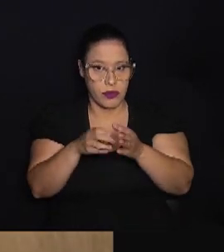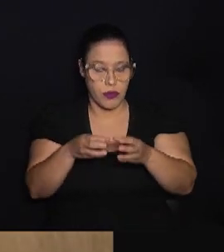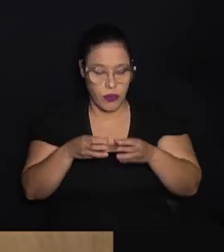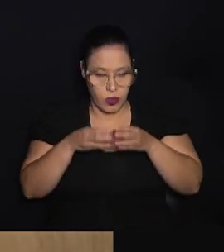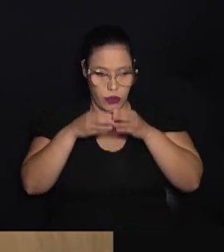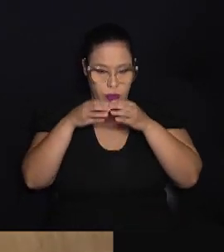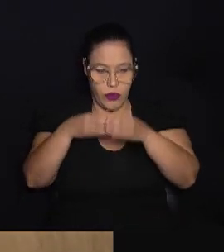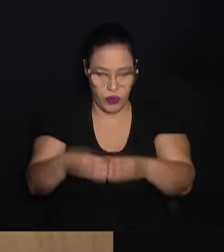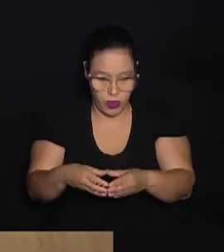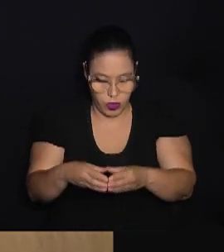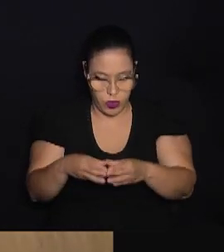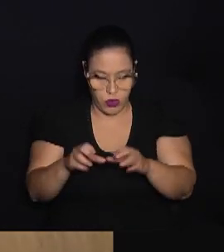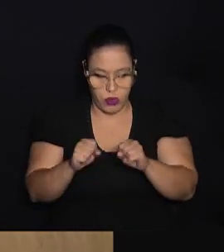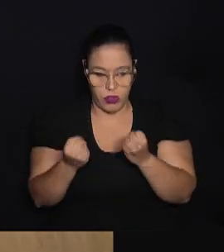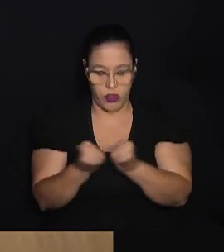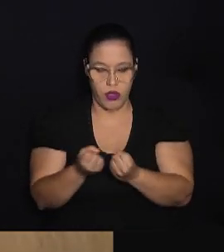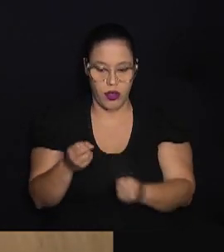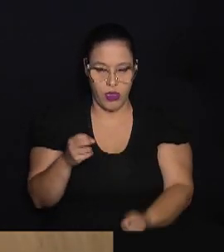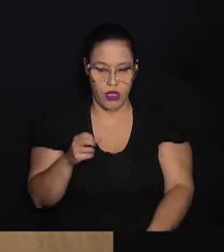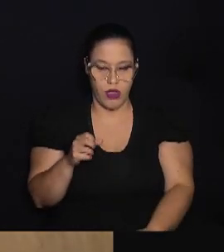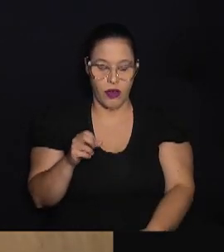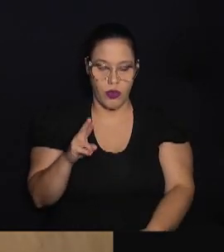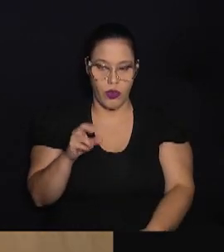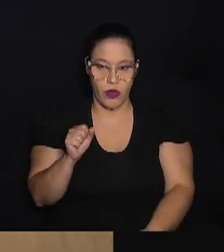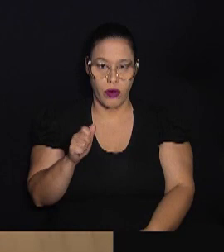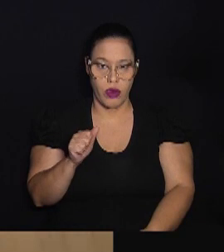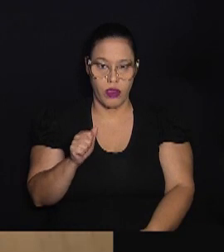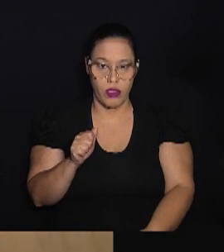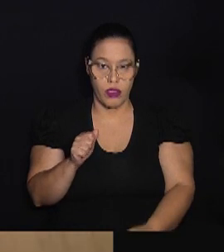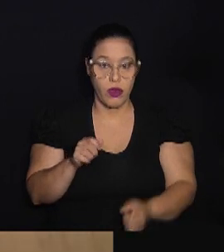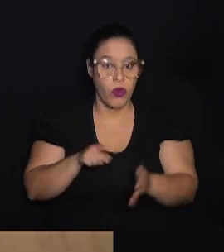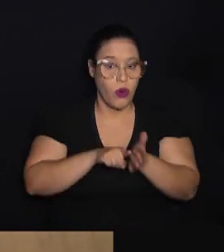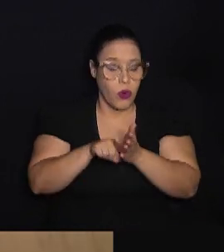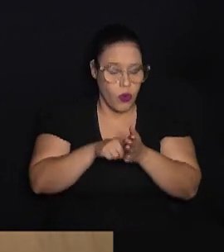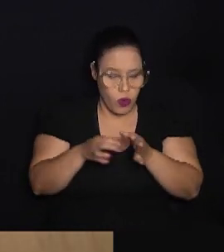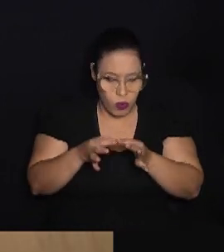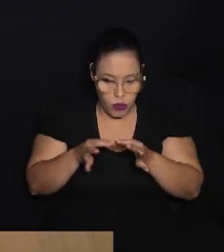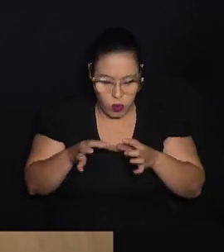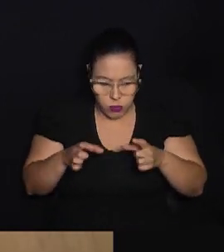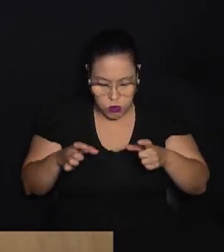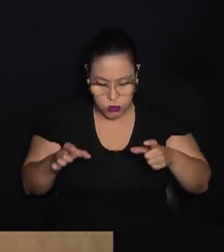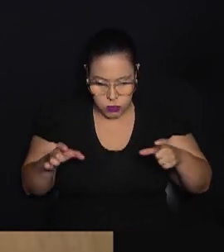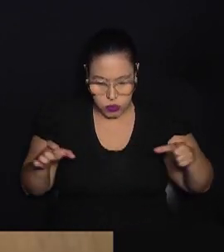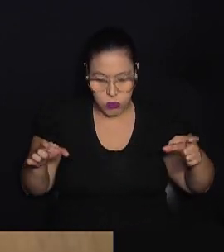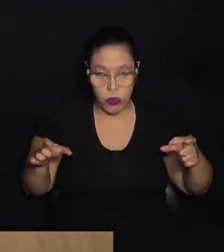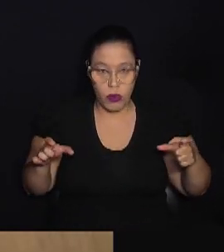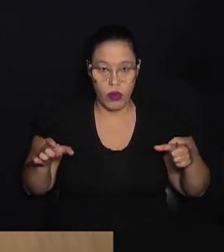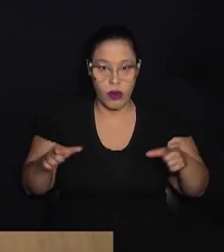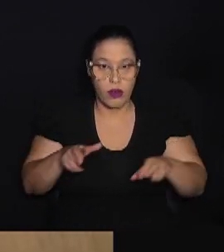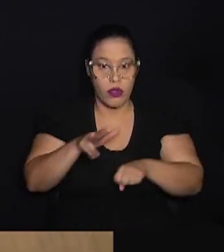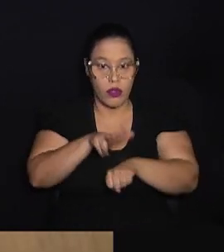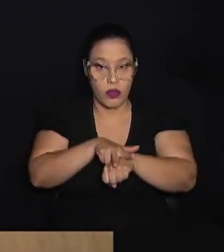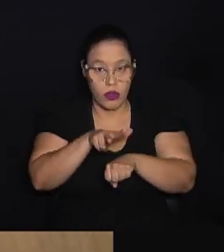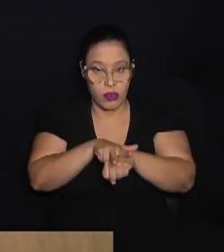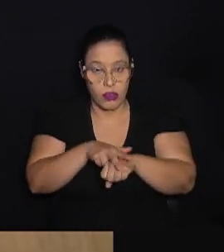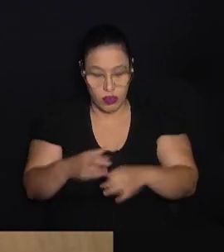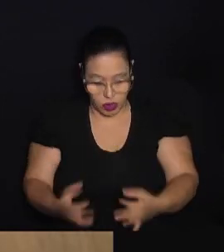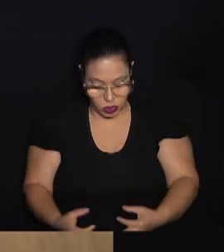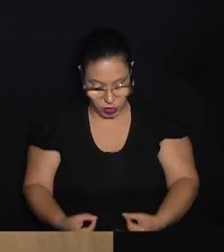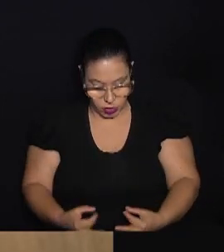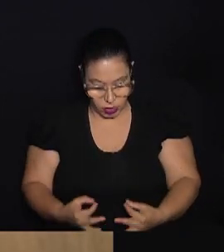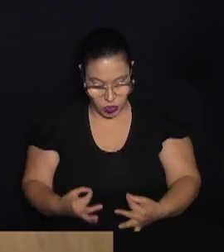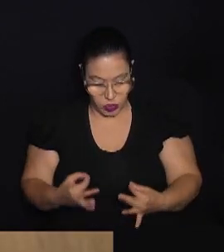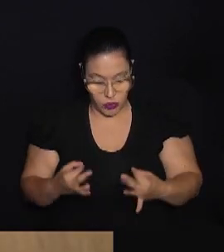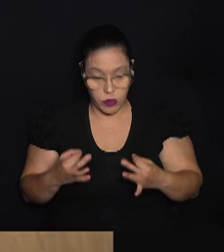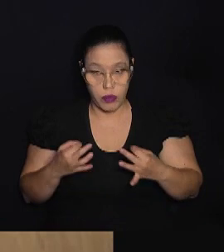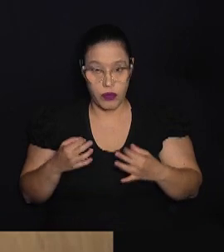americano, que aconteceu agora em junho de 2024, mostrando o aumento dessa incidência de pacientes com câncer de